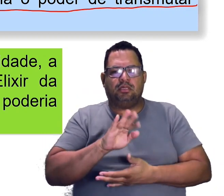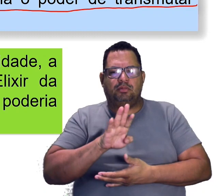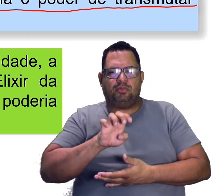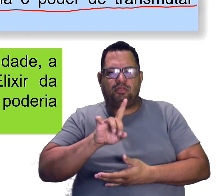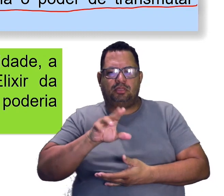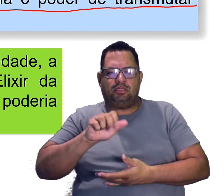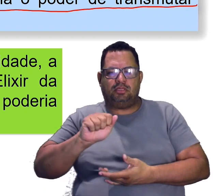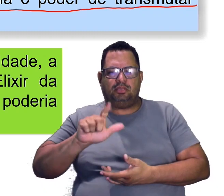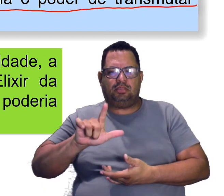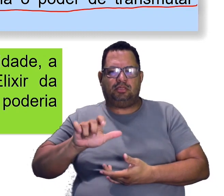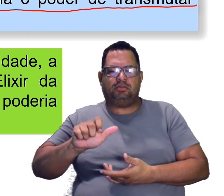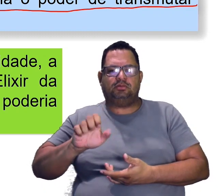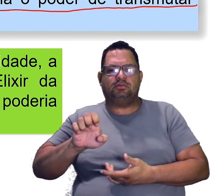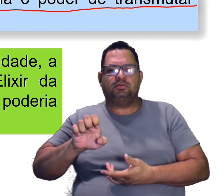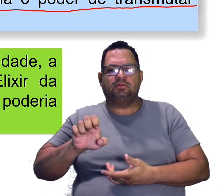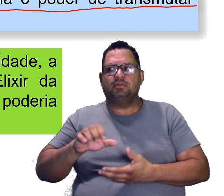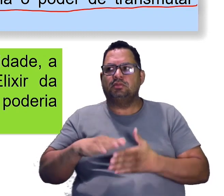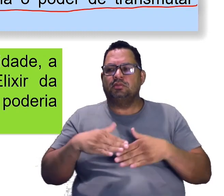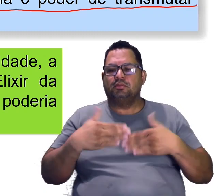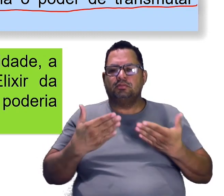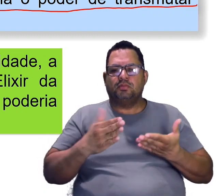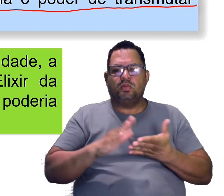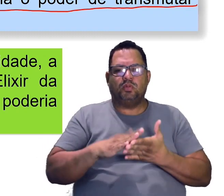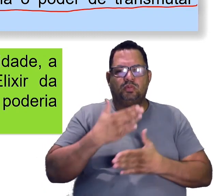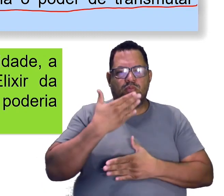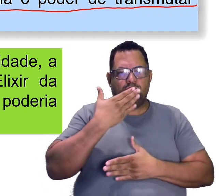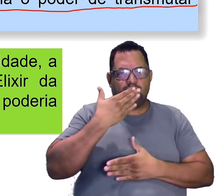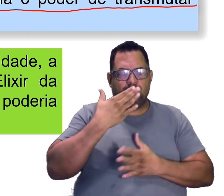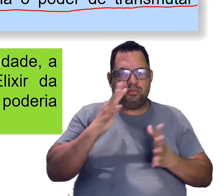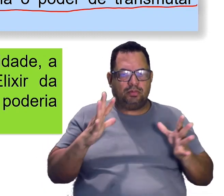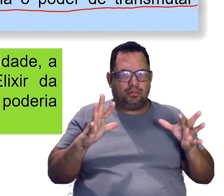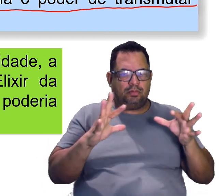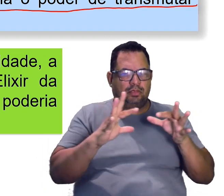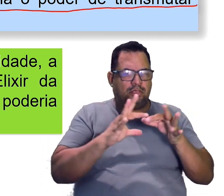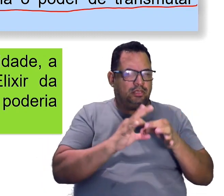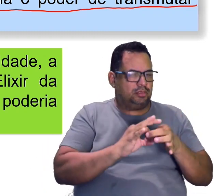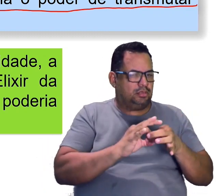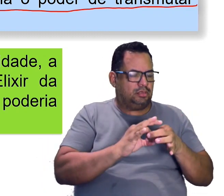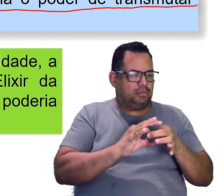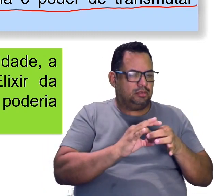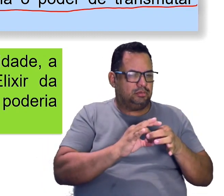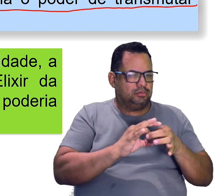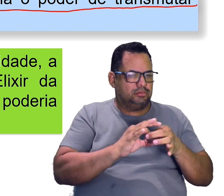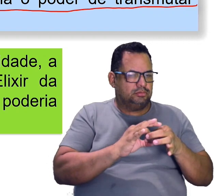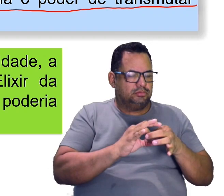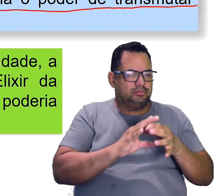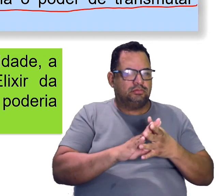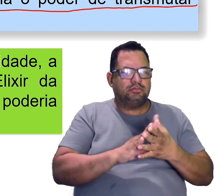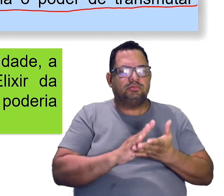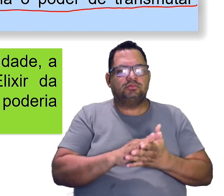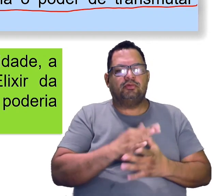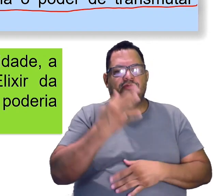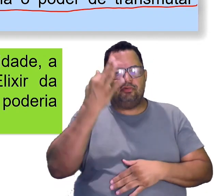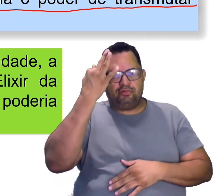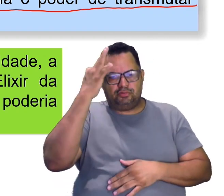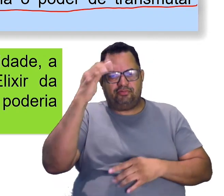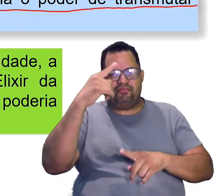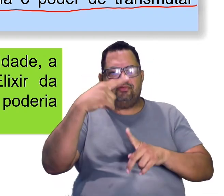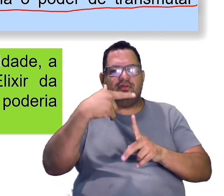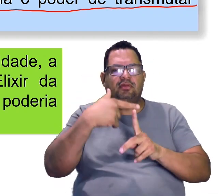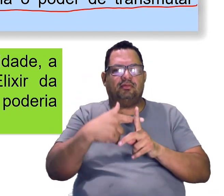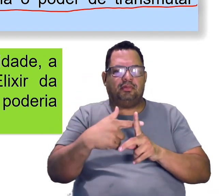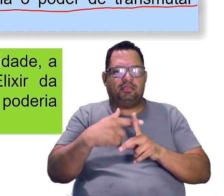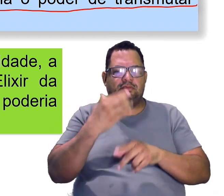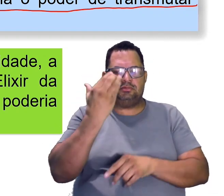imaginação. Então, era um tipo de associando a ciência à filosofia.